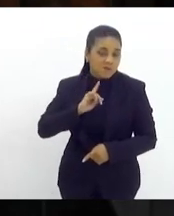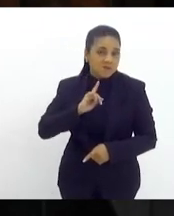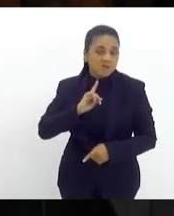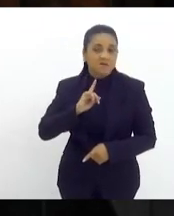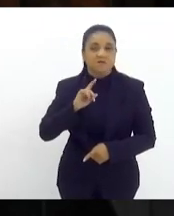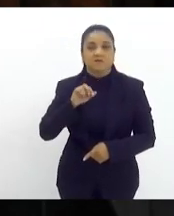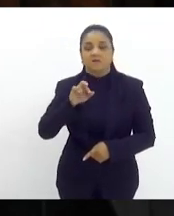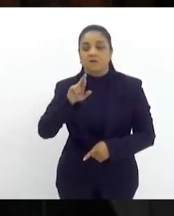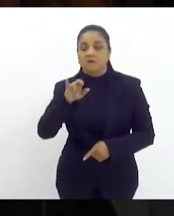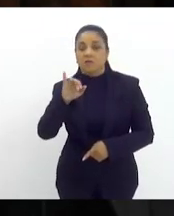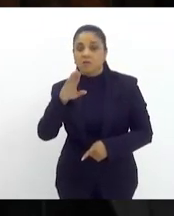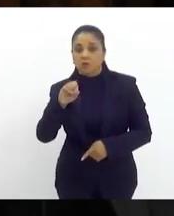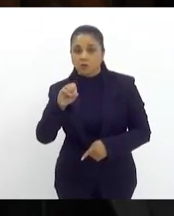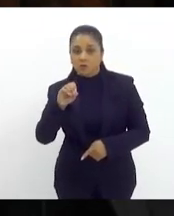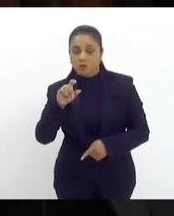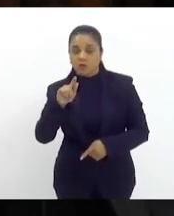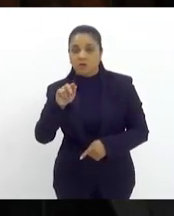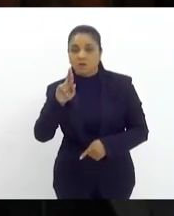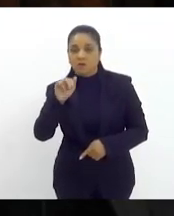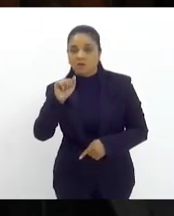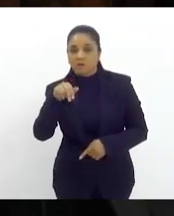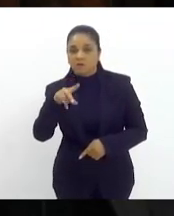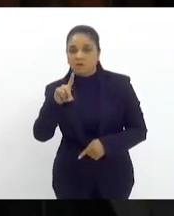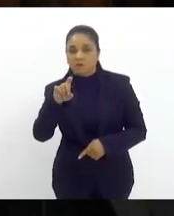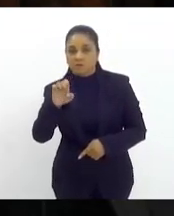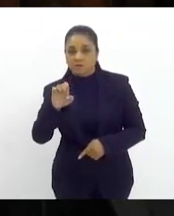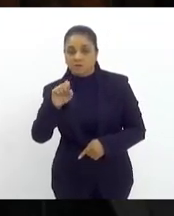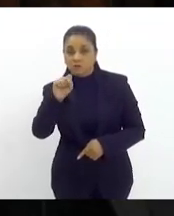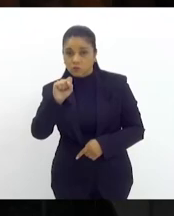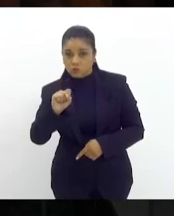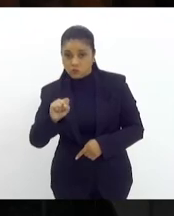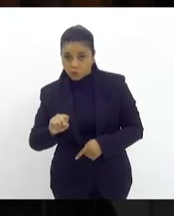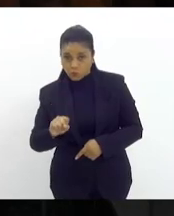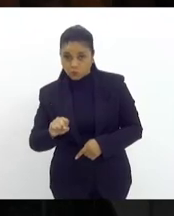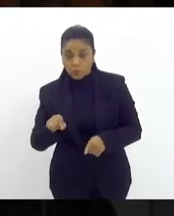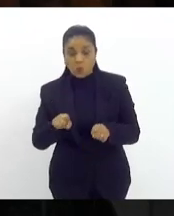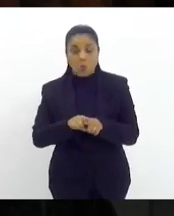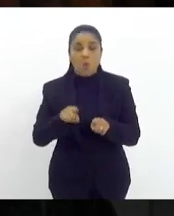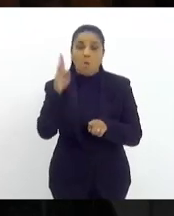do Sul o Brasil quebra junto